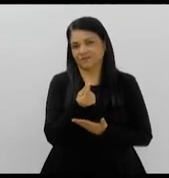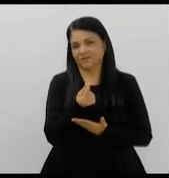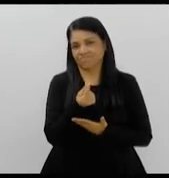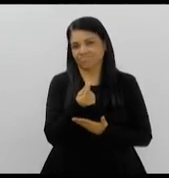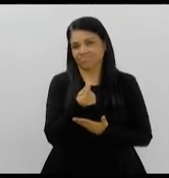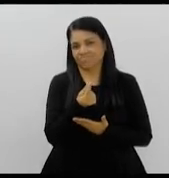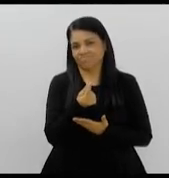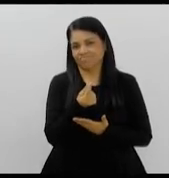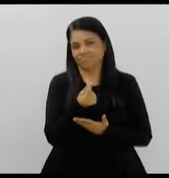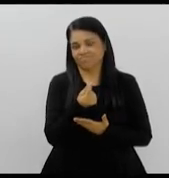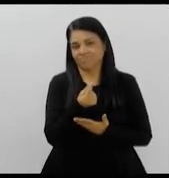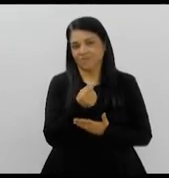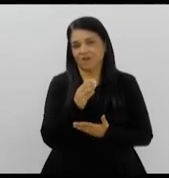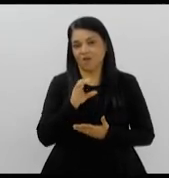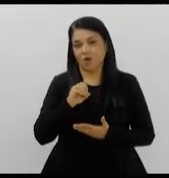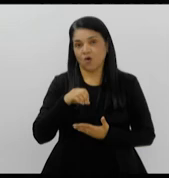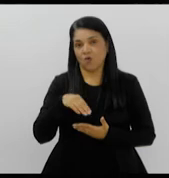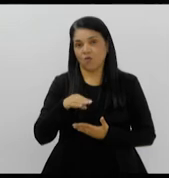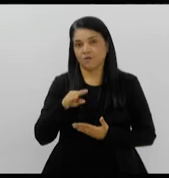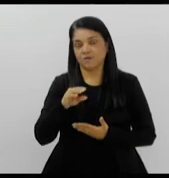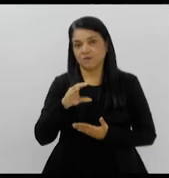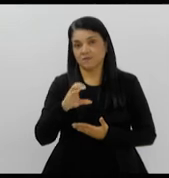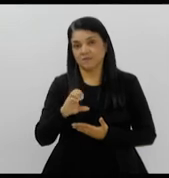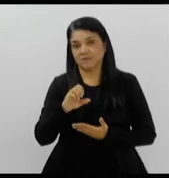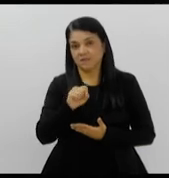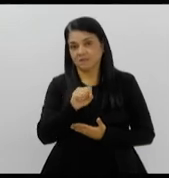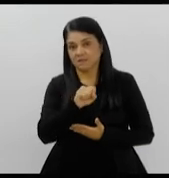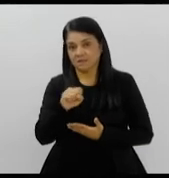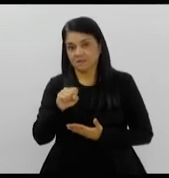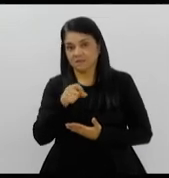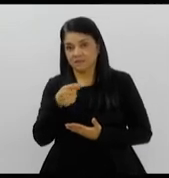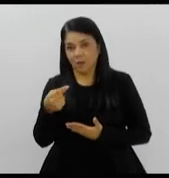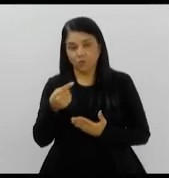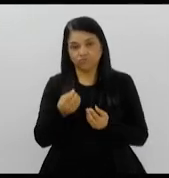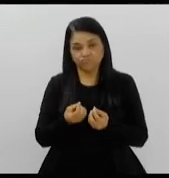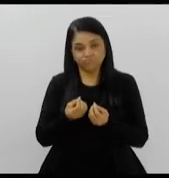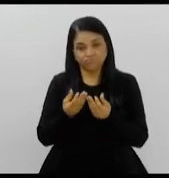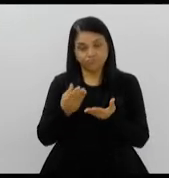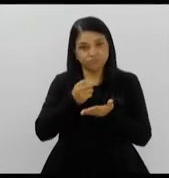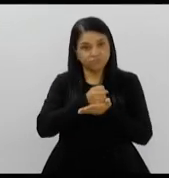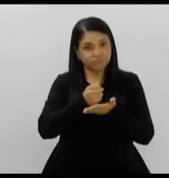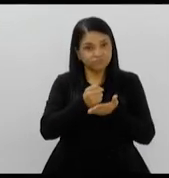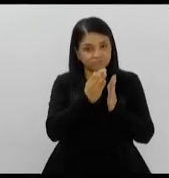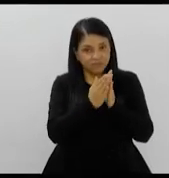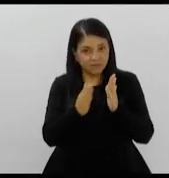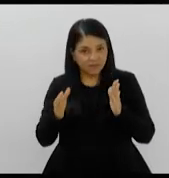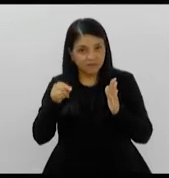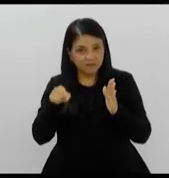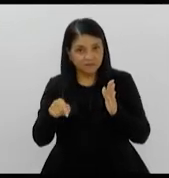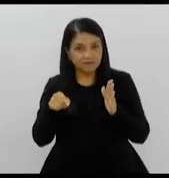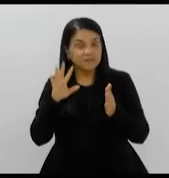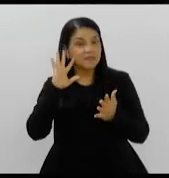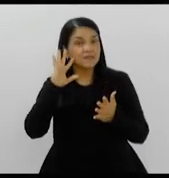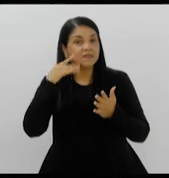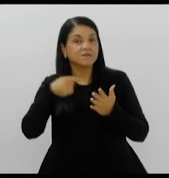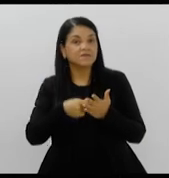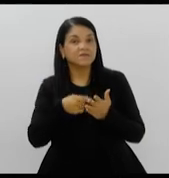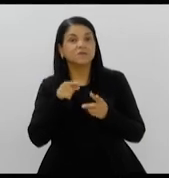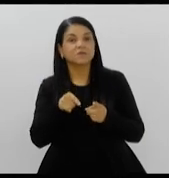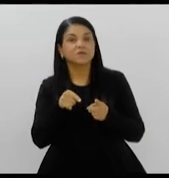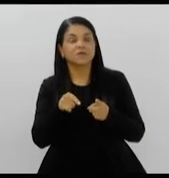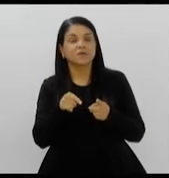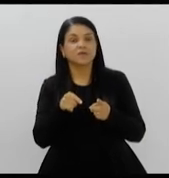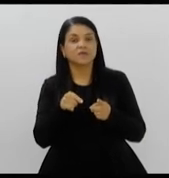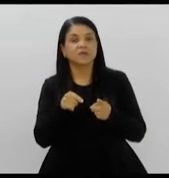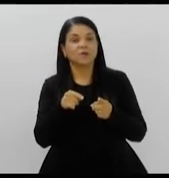esta concessão. E, para saber quanto vale uma concessão, tem que também definir o plano de